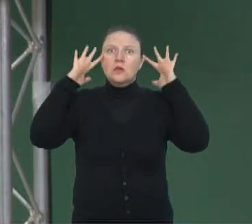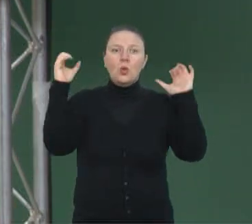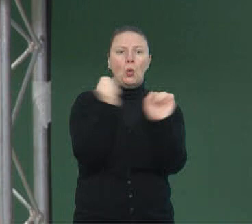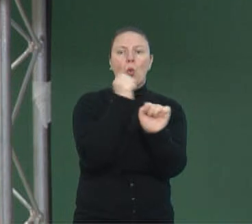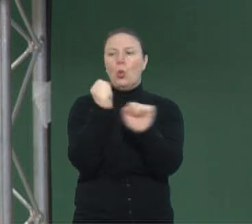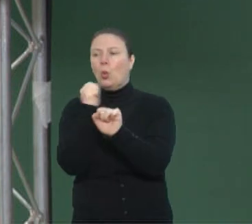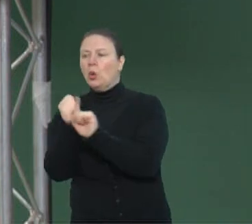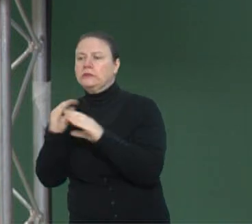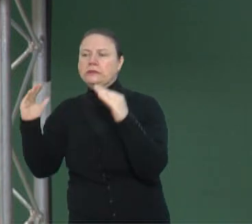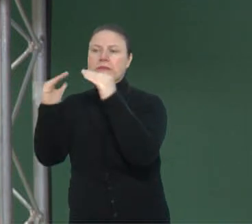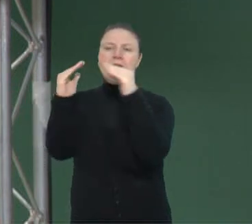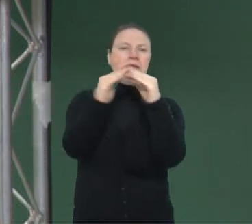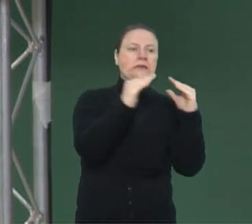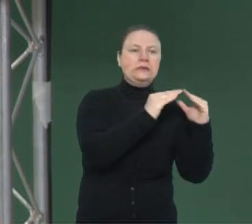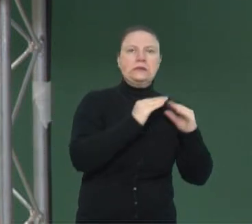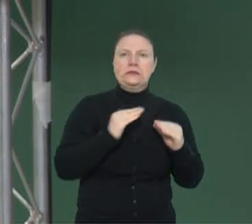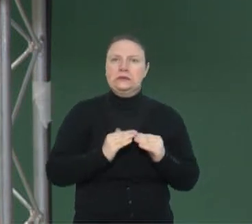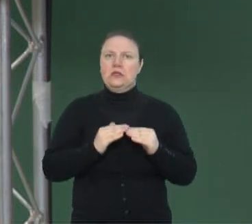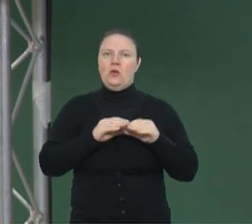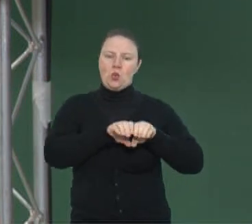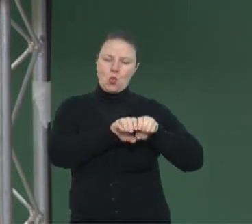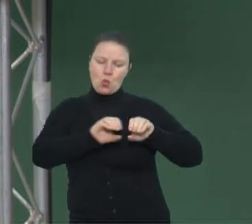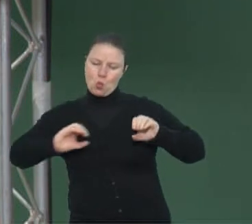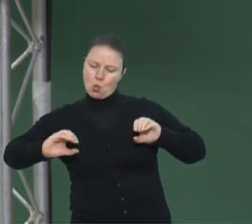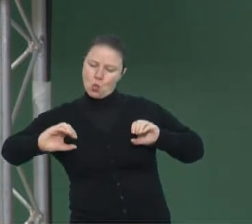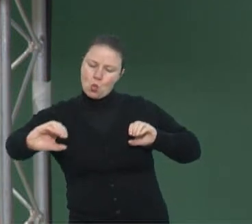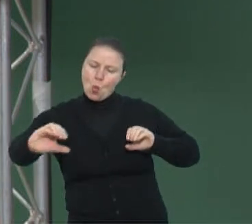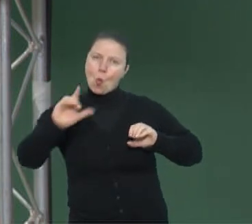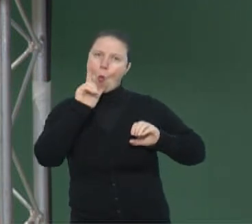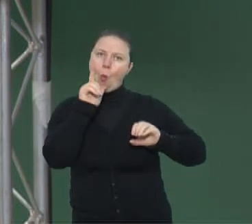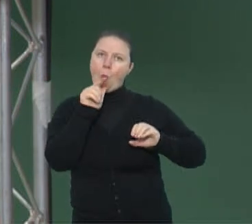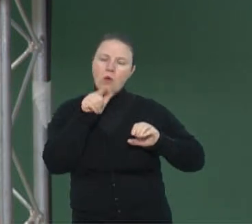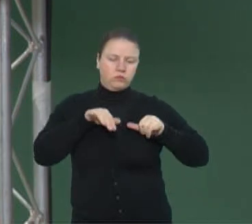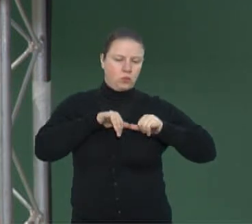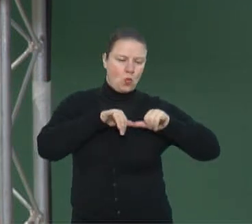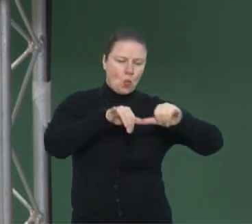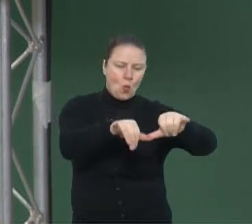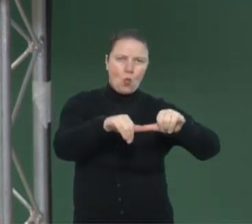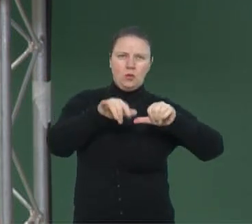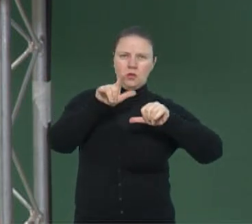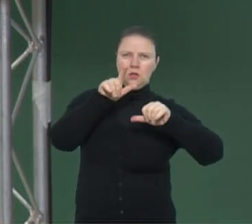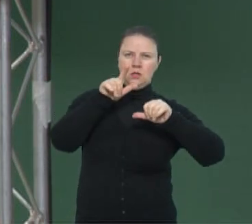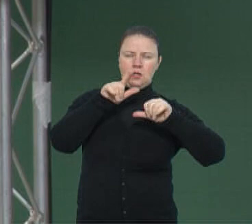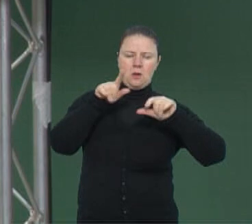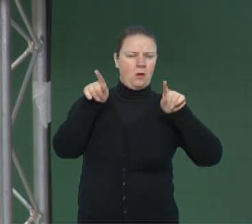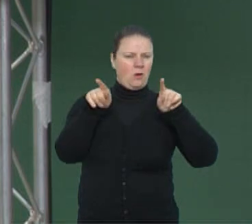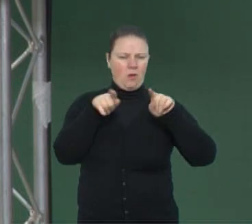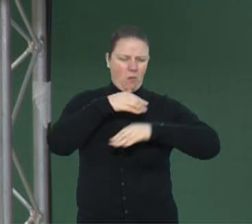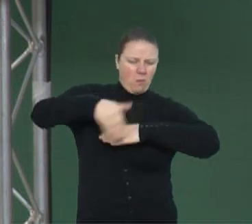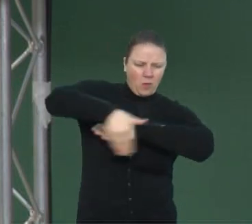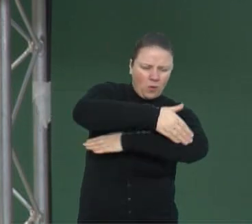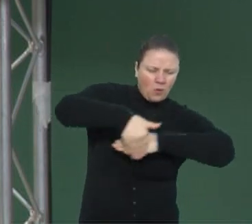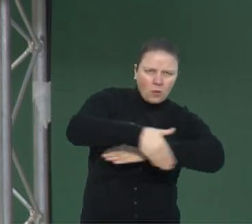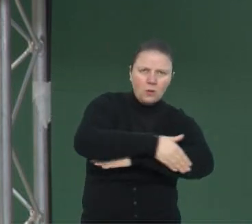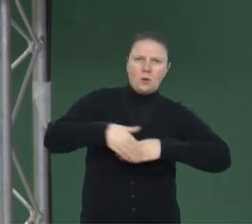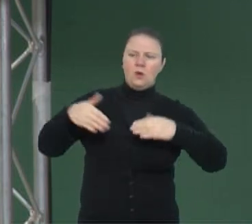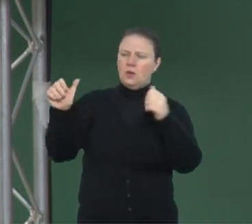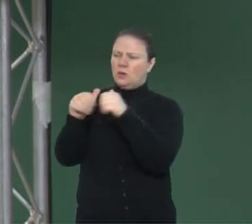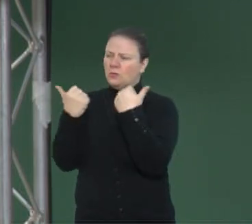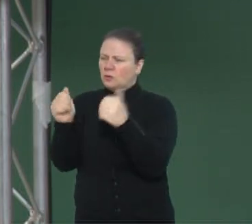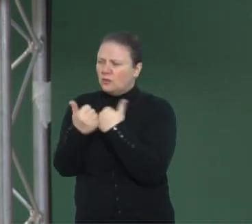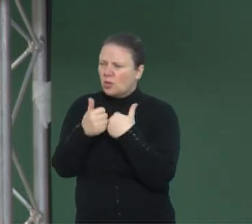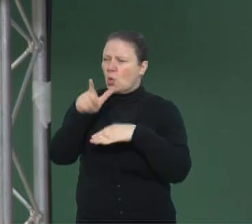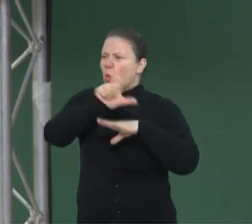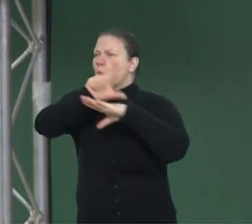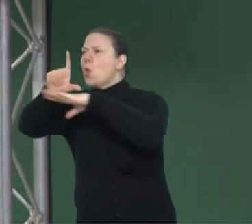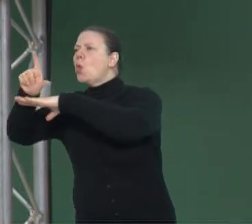construir saneamento para tudo isso de gente, construir ruas, mercados, panificadoras, locais de trabalho para toda essa